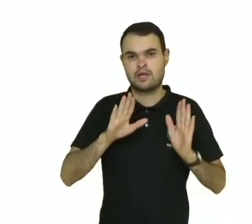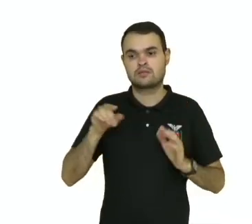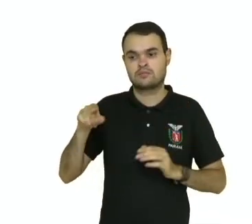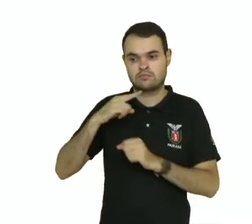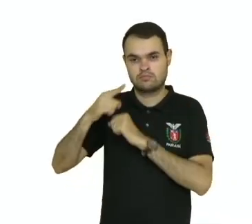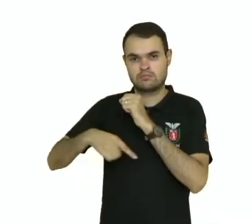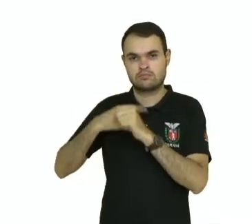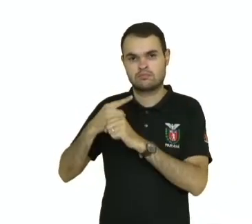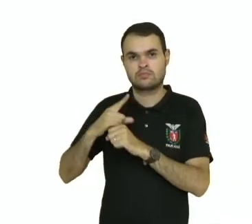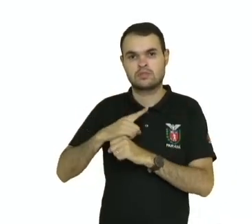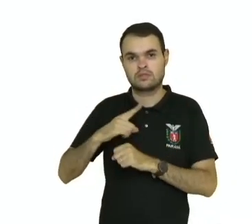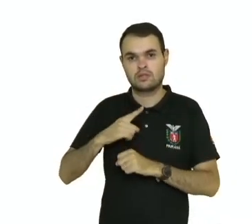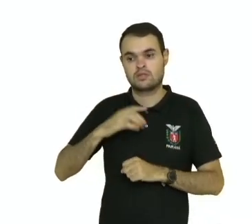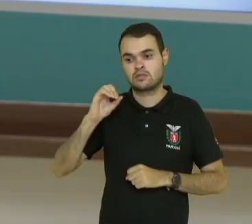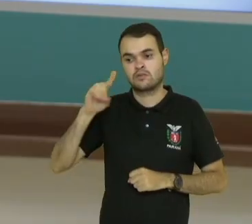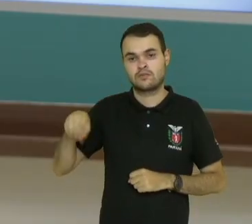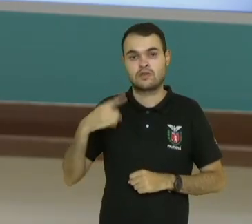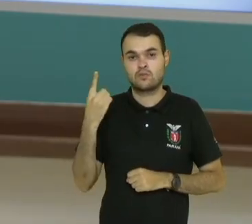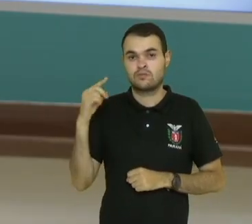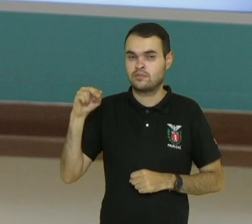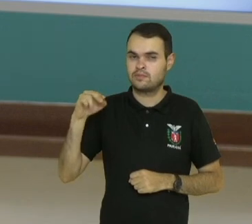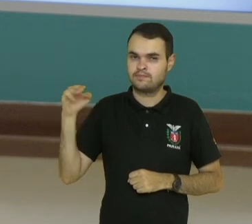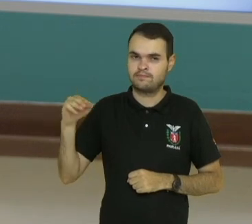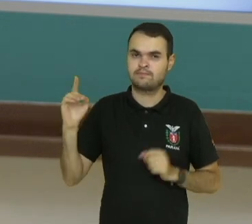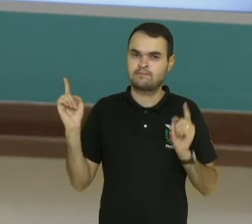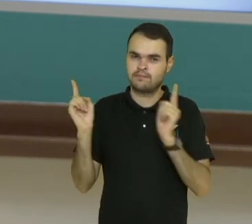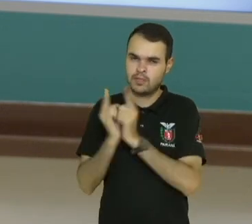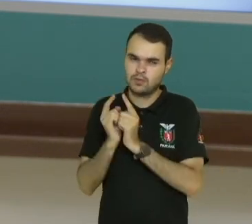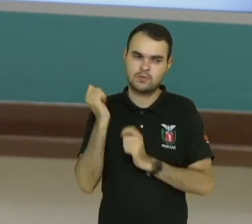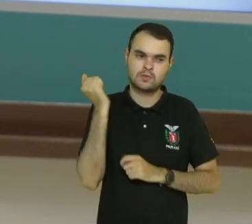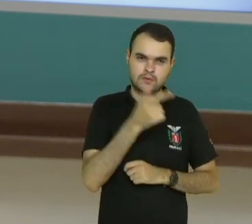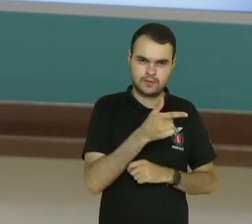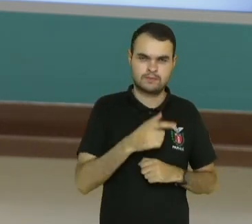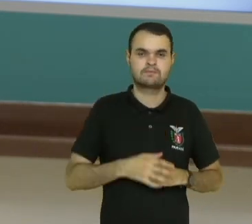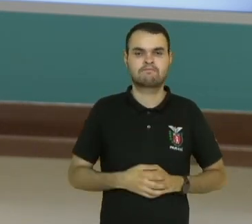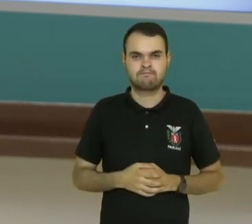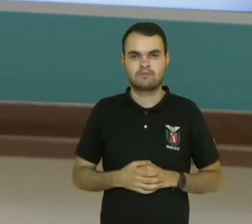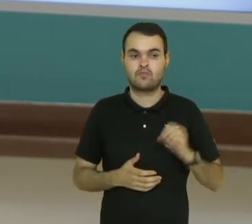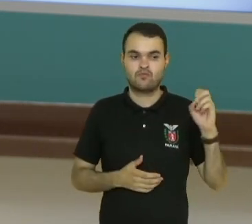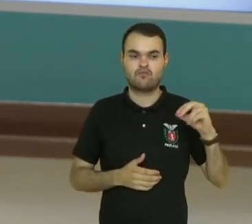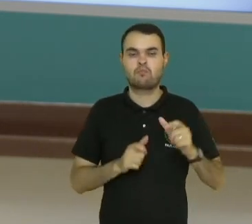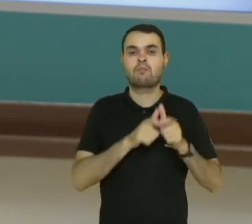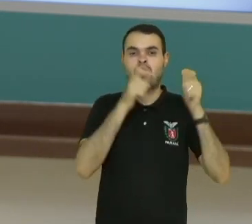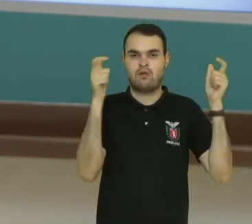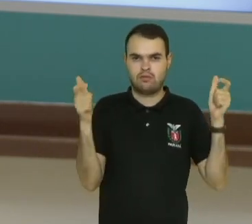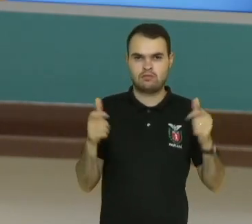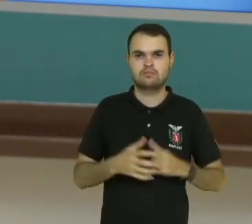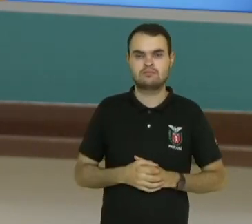átomos possuem o diâmetro de 0,1 nanômetros. Então, o vírus é bem maior do que um átomo.